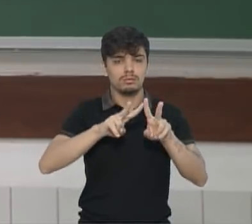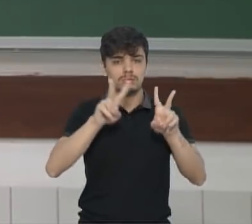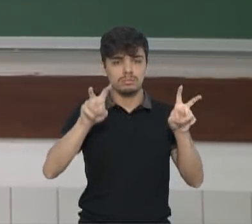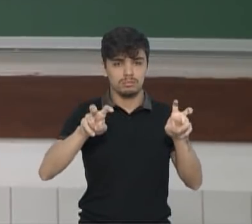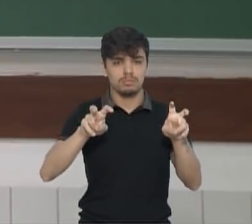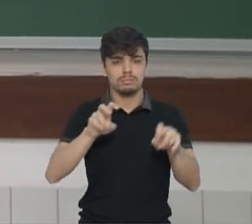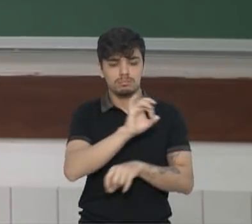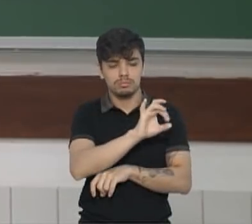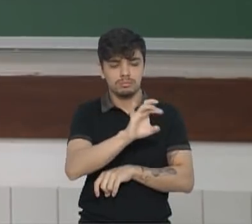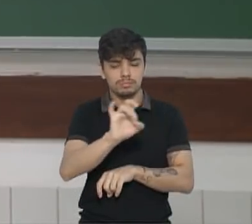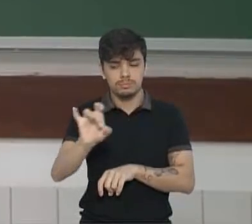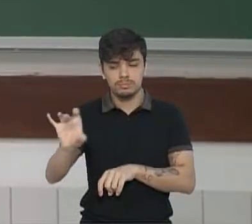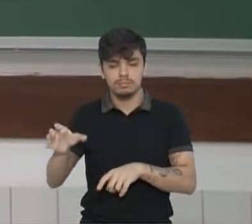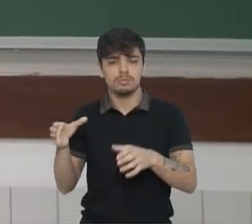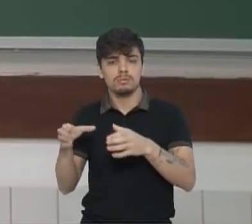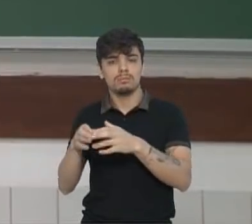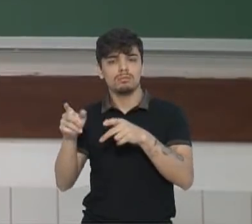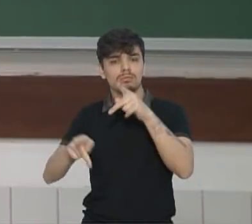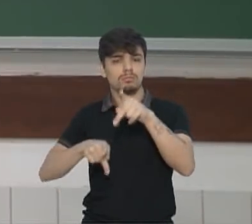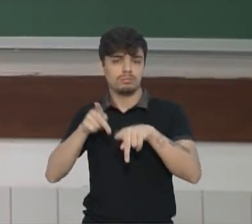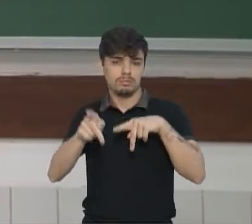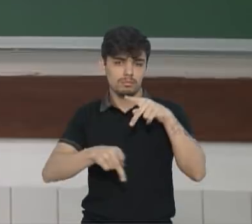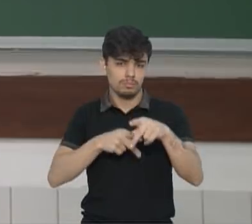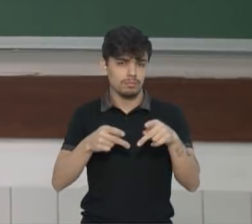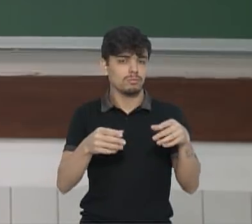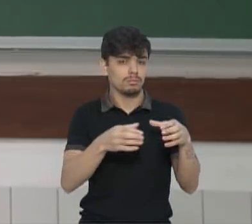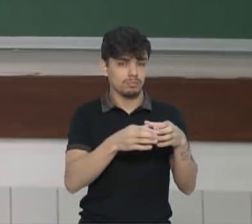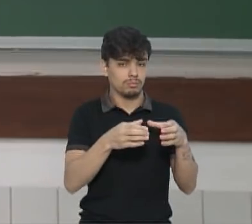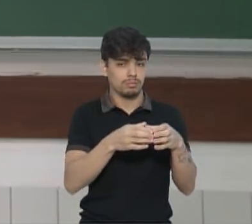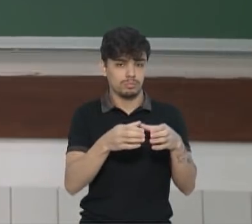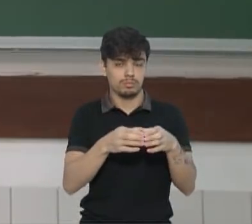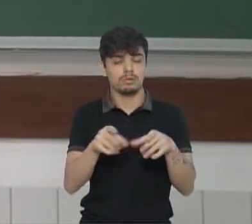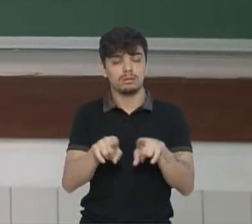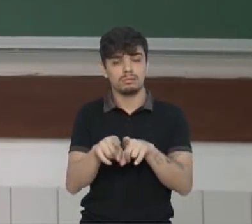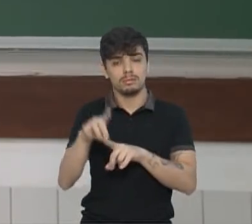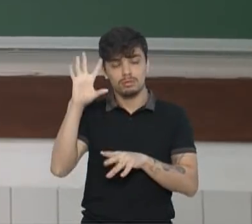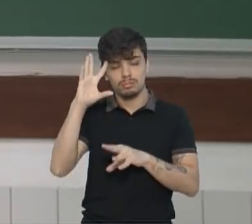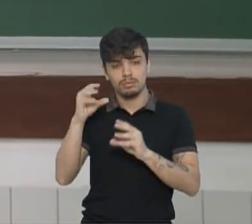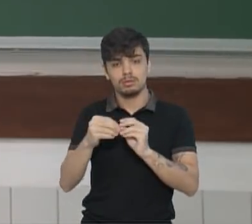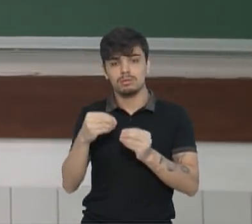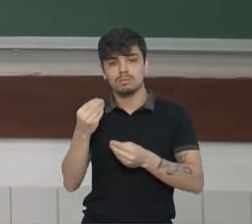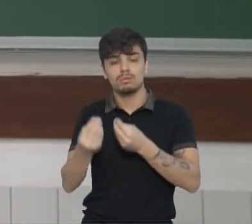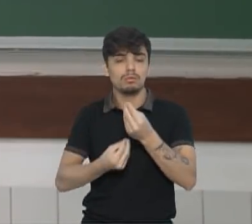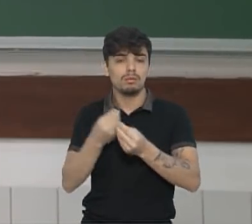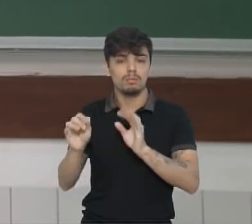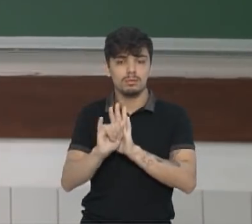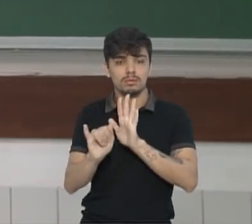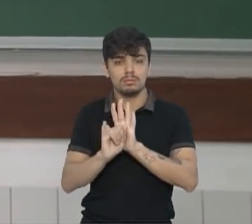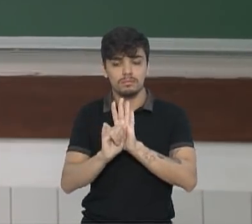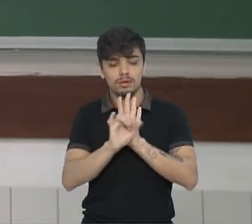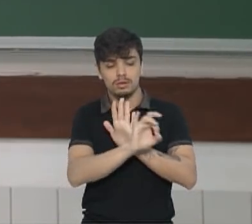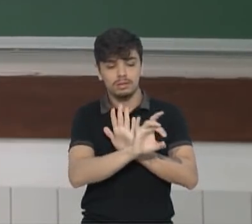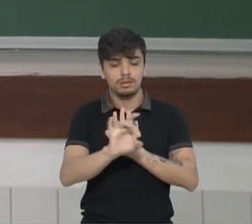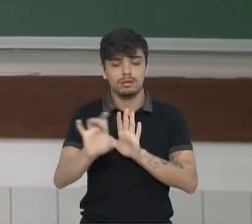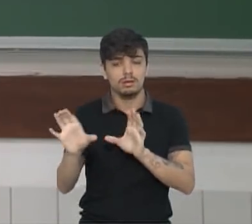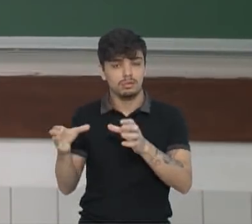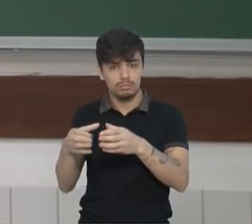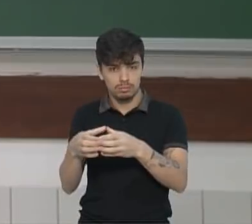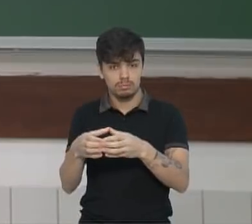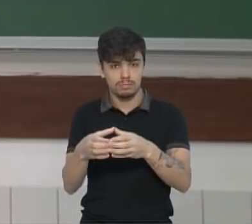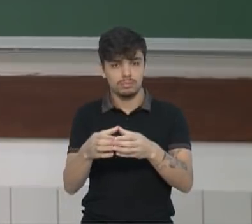atentamente cada um dos povos germânicos, cada grupo étnico, entender um pouco melhor o que identifica o grupo chamado